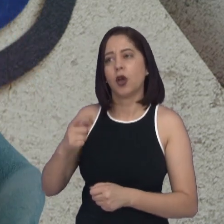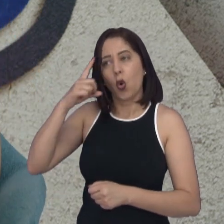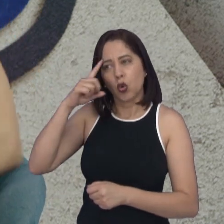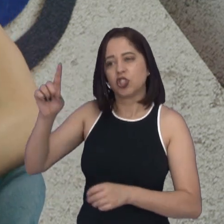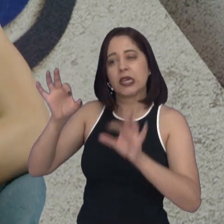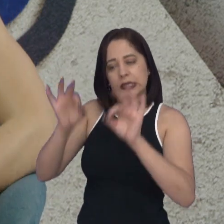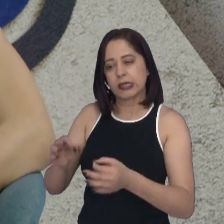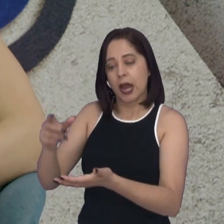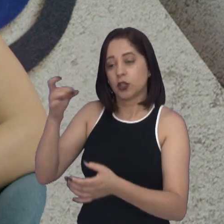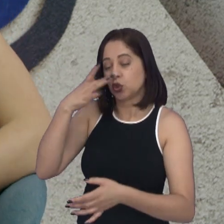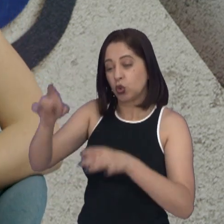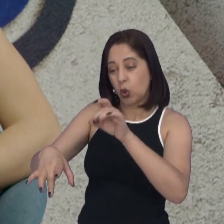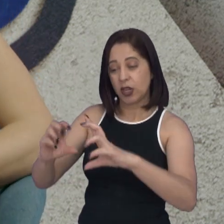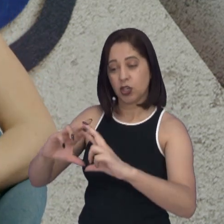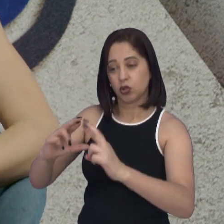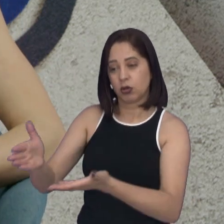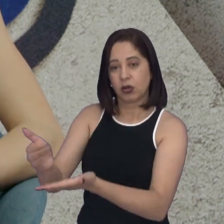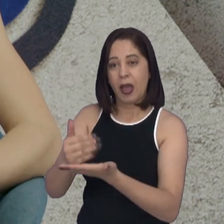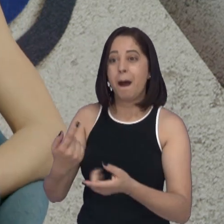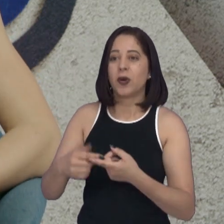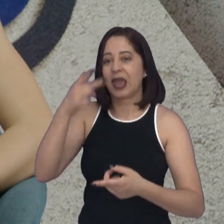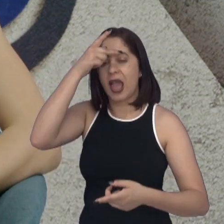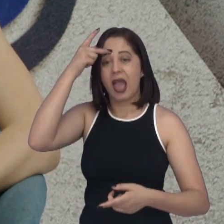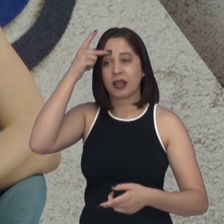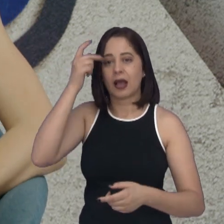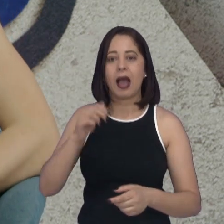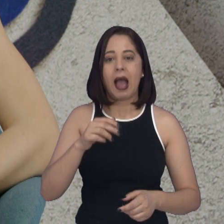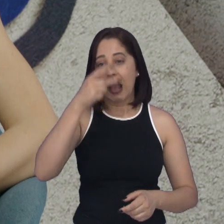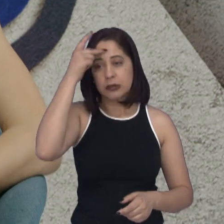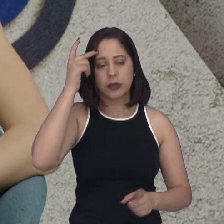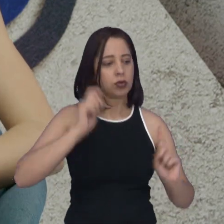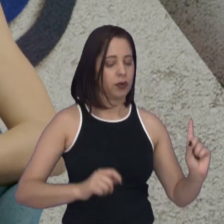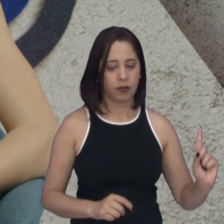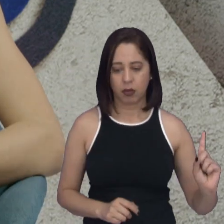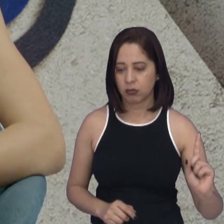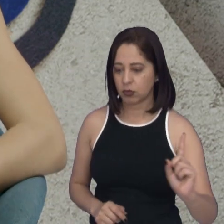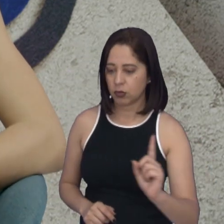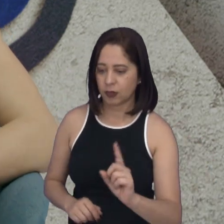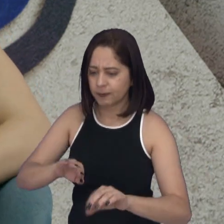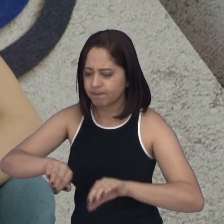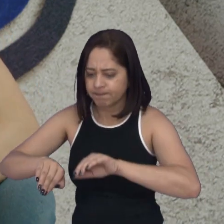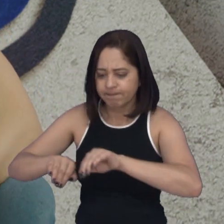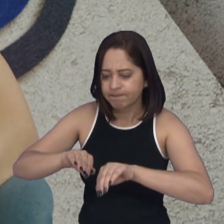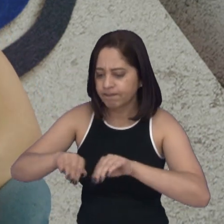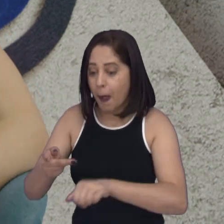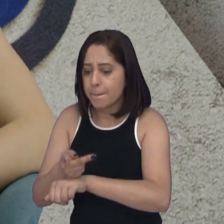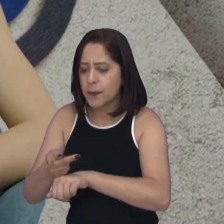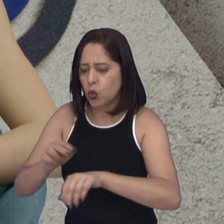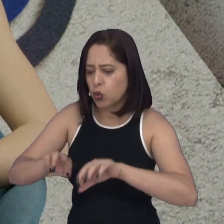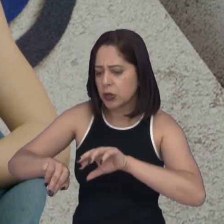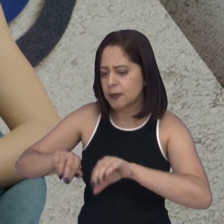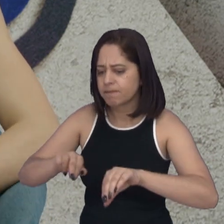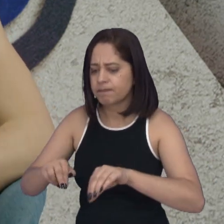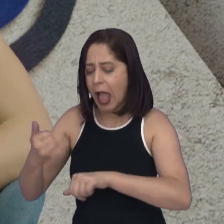separadinho lá, porque muitas vezes o coletor passa procurando latinha, procurando recicláveis, então é uma forma que a gente pode contribuir também.